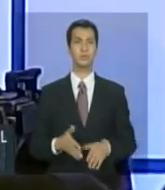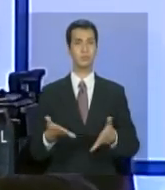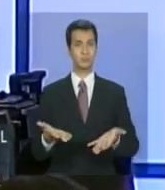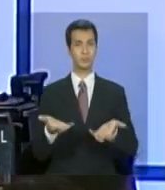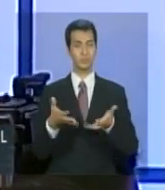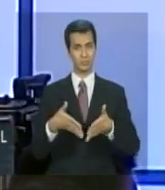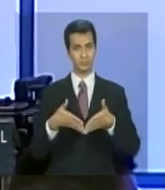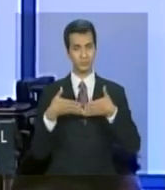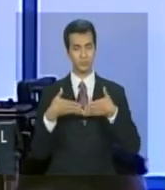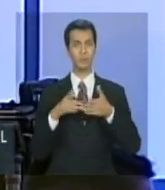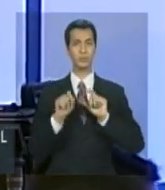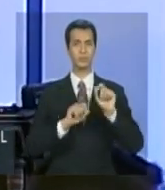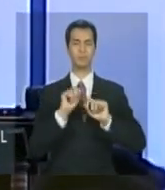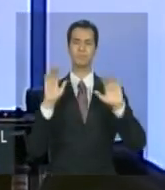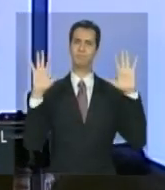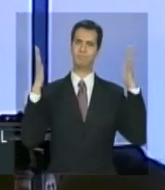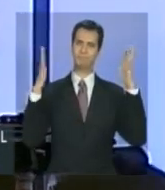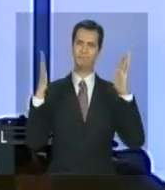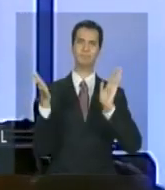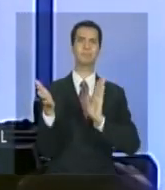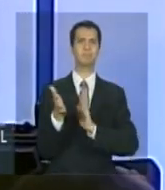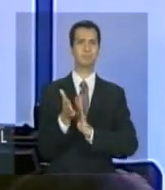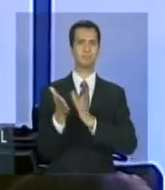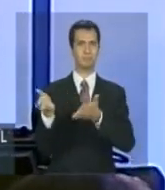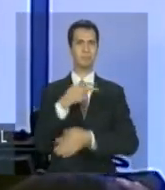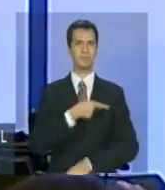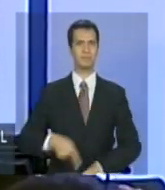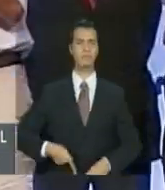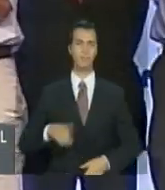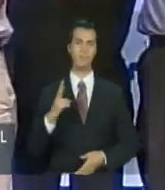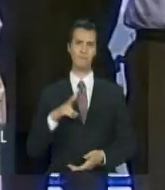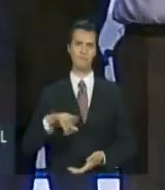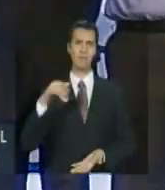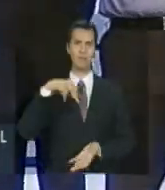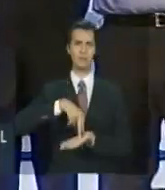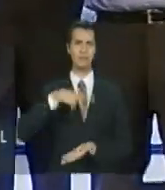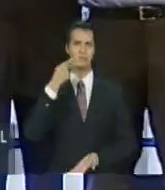uma salva de palmas muito forte para a nossa presidente, que vai dirigir algumas palavras para a gente.